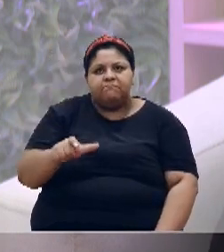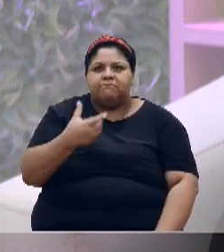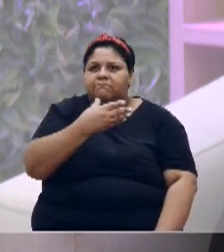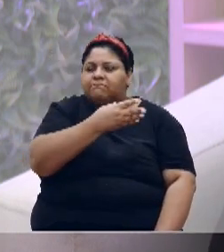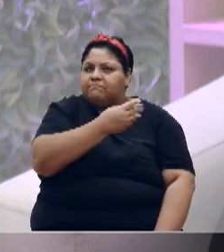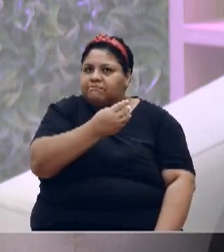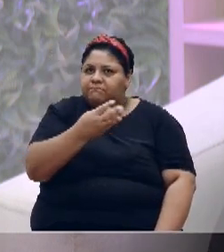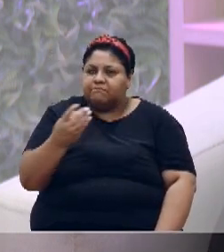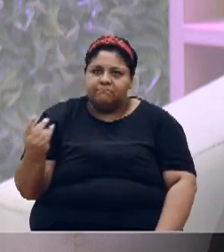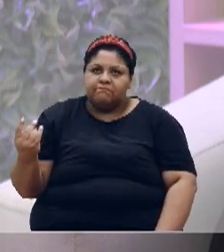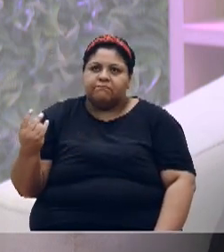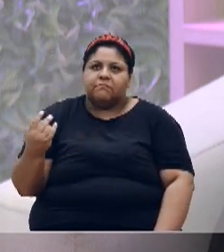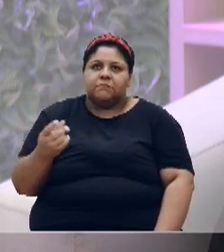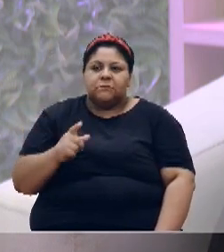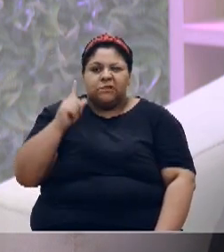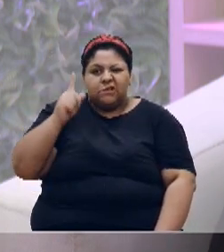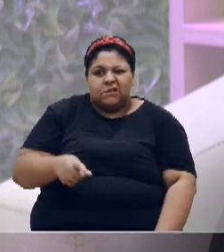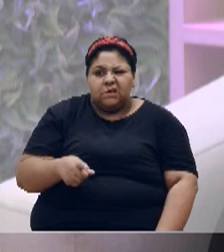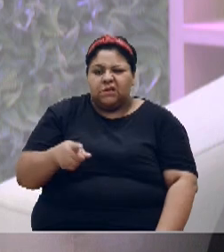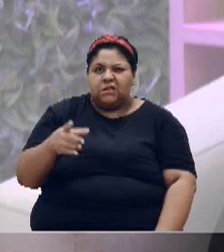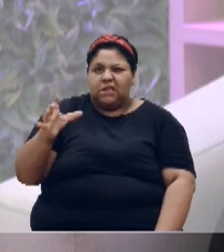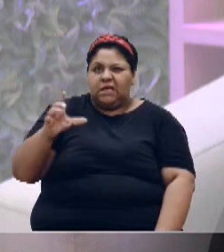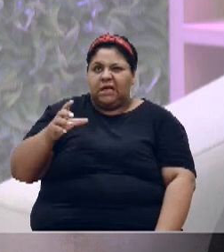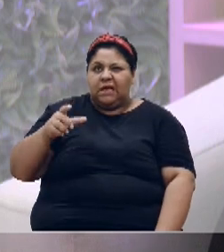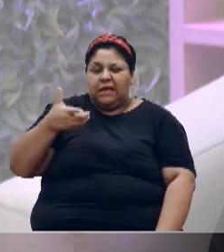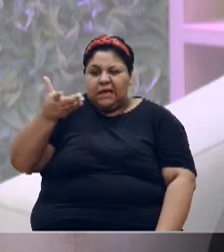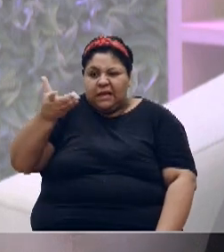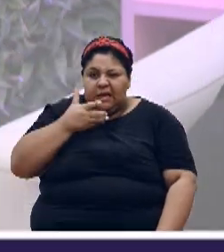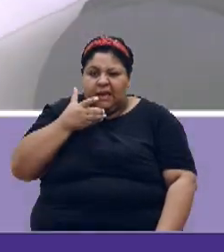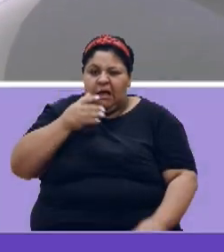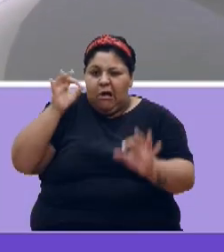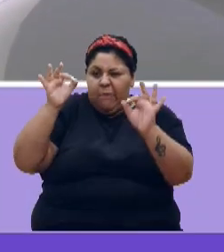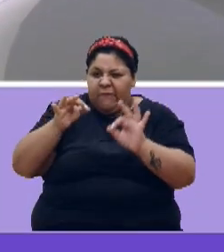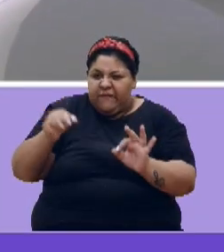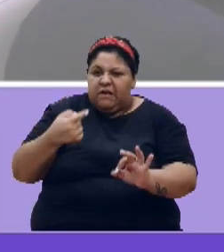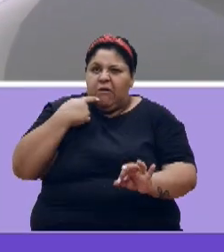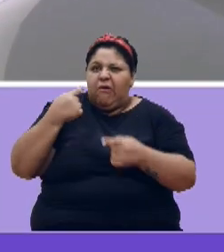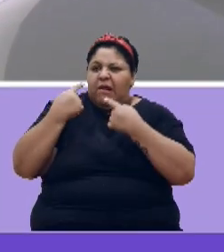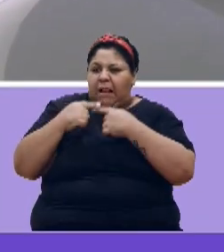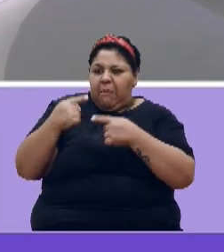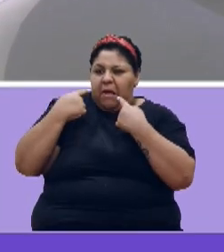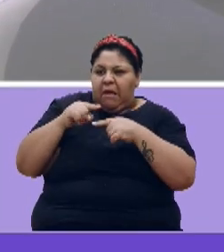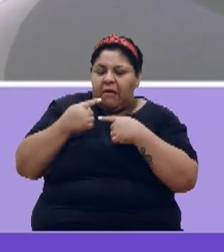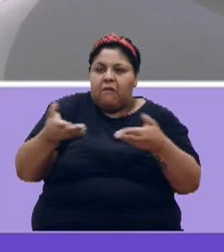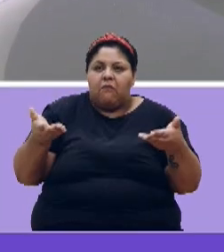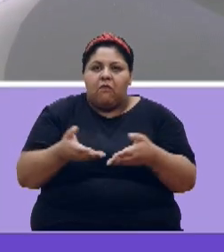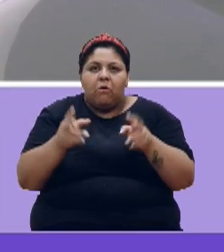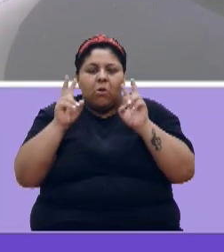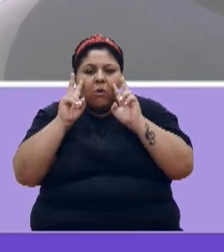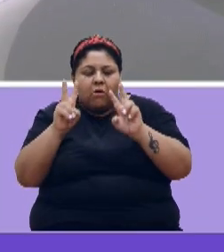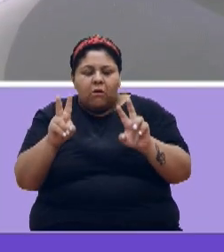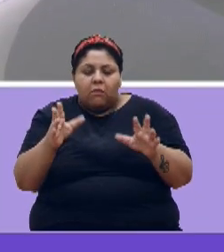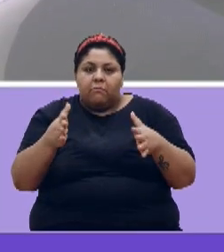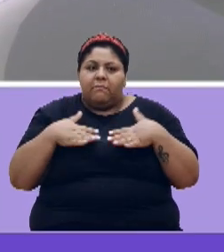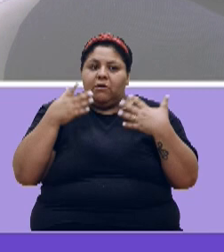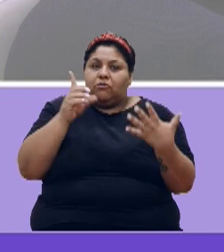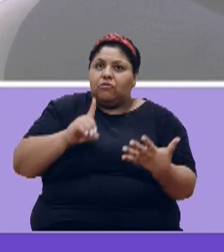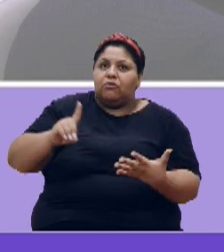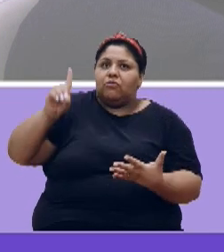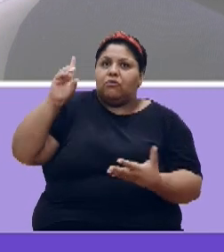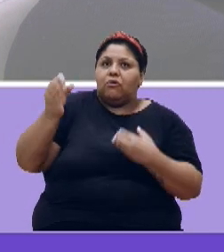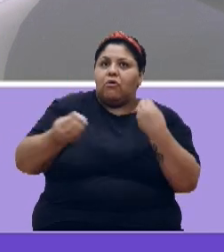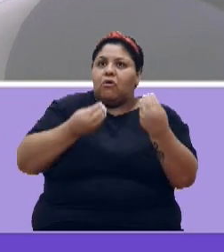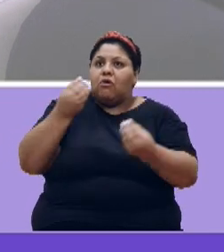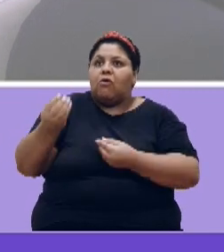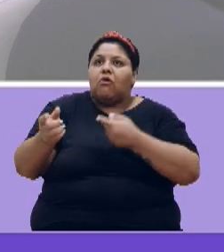extremamente exigente, perfeccionista, eu reclamava de qualquer coisa, e hoje eu olho e penso assim, meu Deus do céu, como ela me